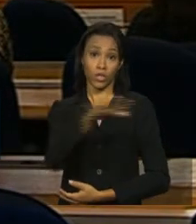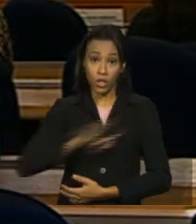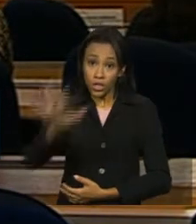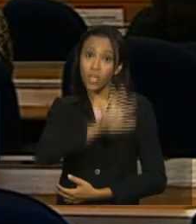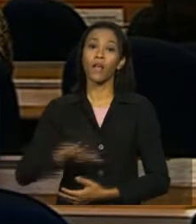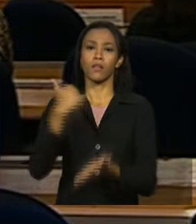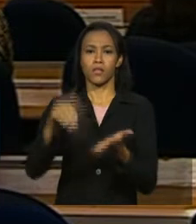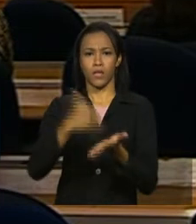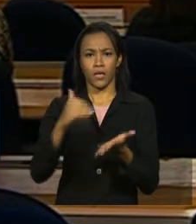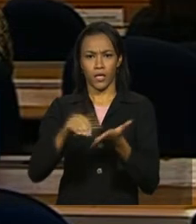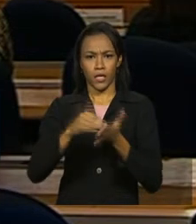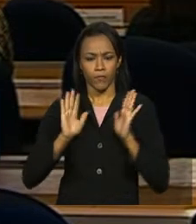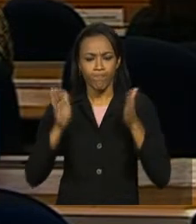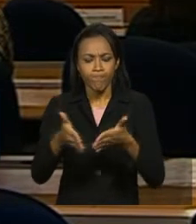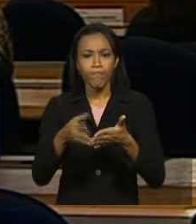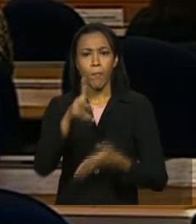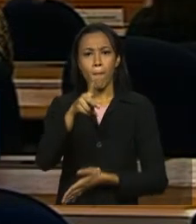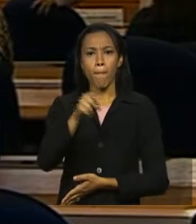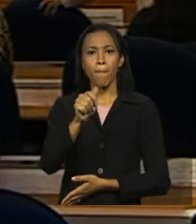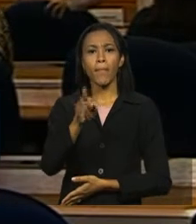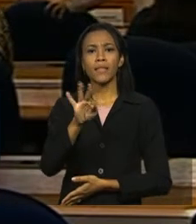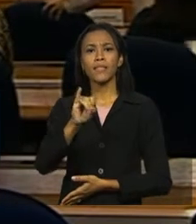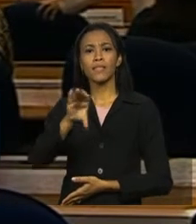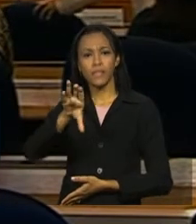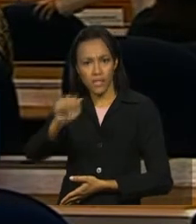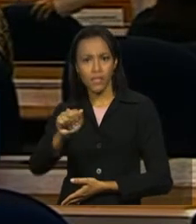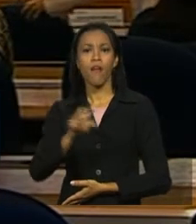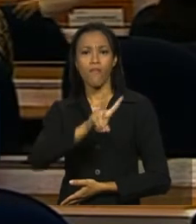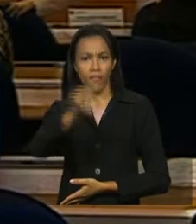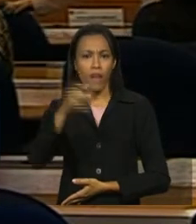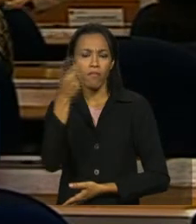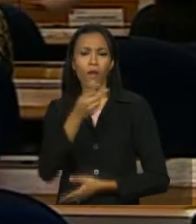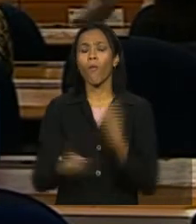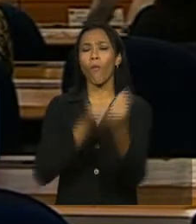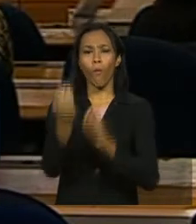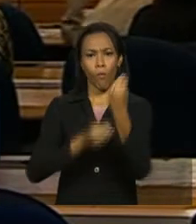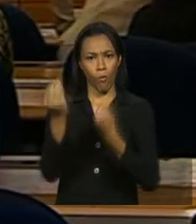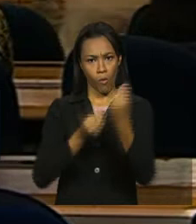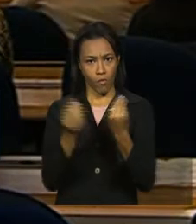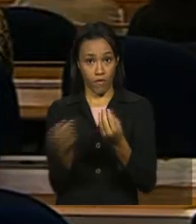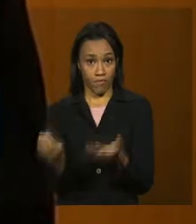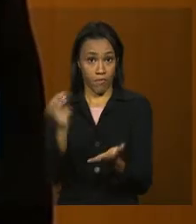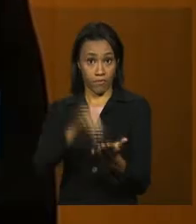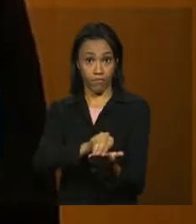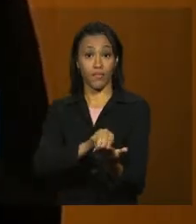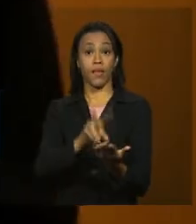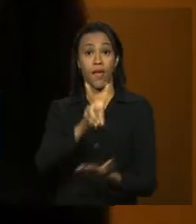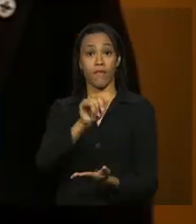da secretaria de atenção à saúde Patrícia já em falar introdução da suplementação da vitamina A